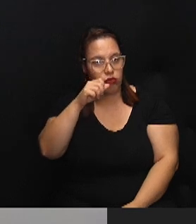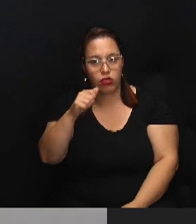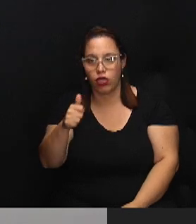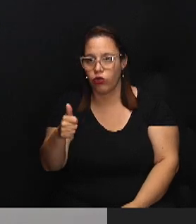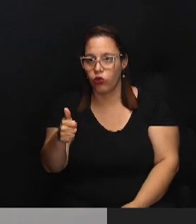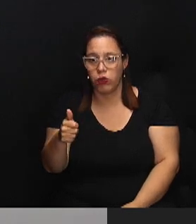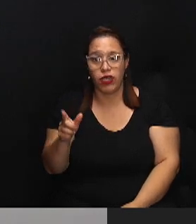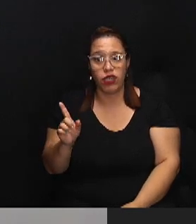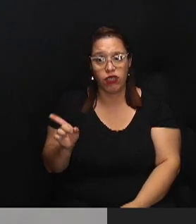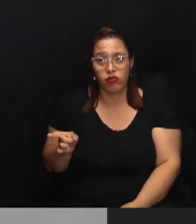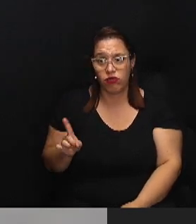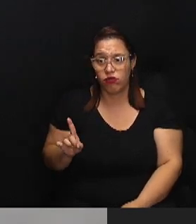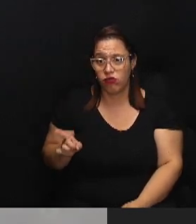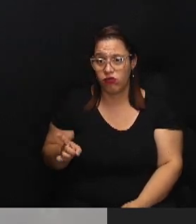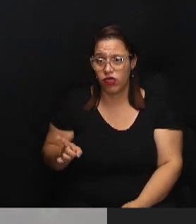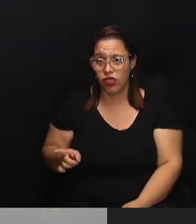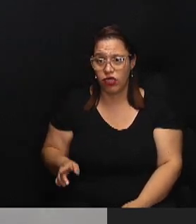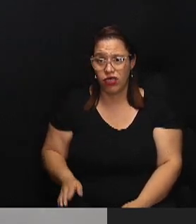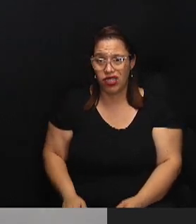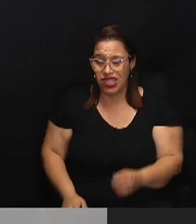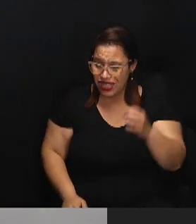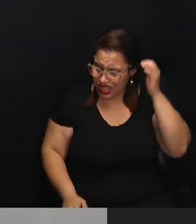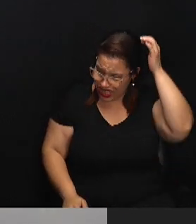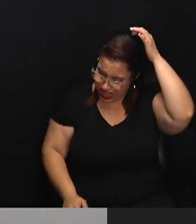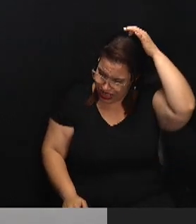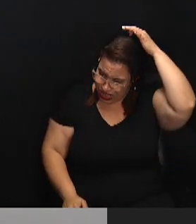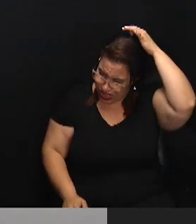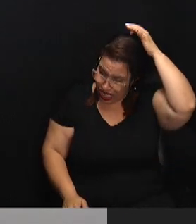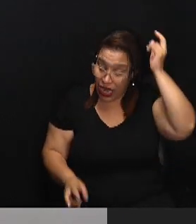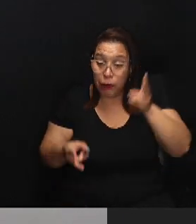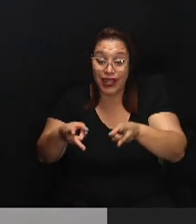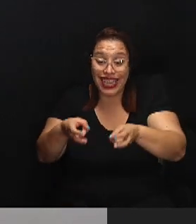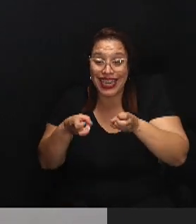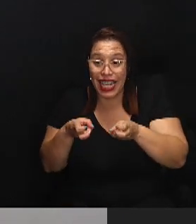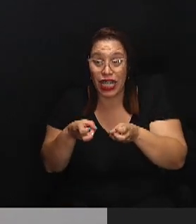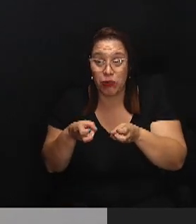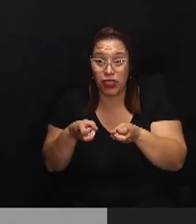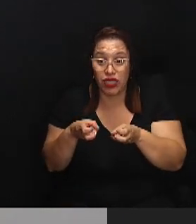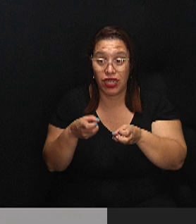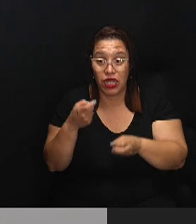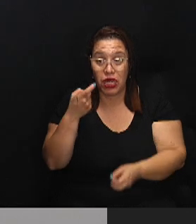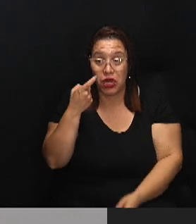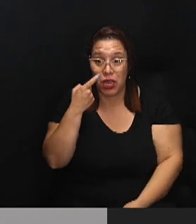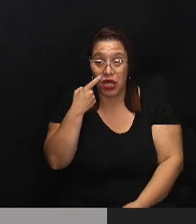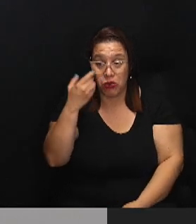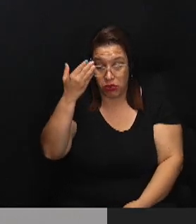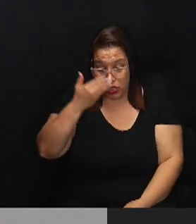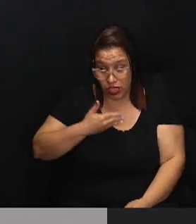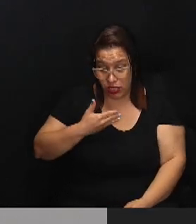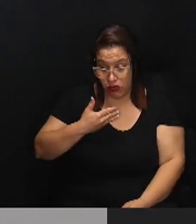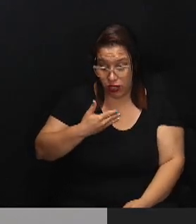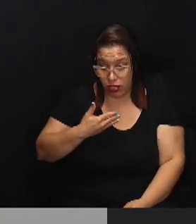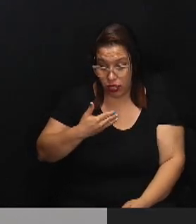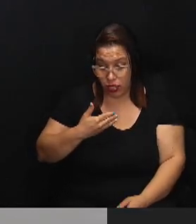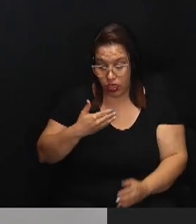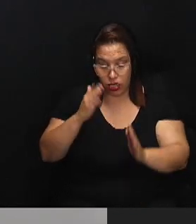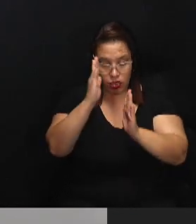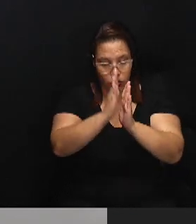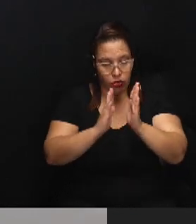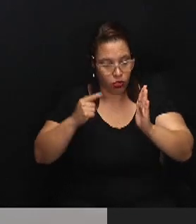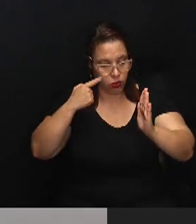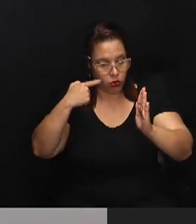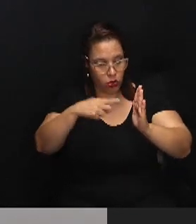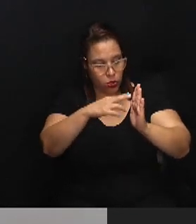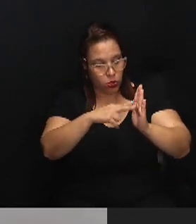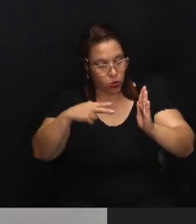E aí ela começa não conseguir olhar para ela. Ela não olha para ela, né? Então